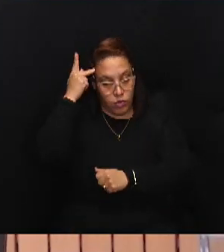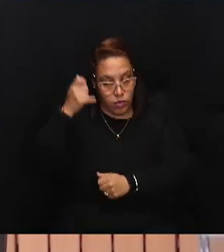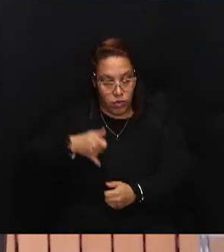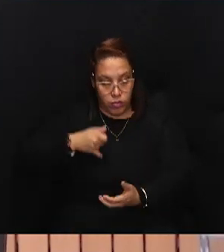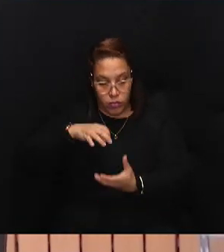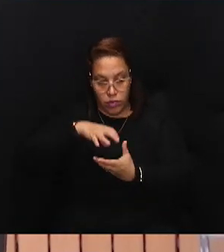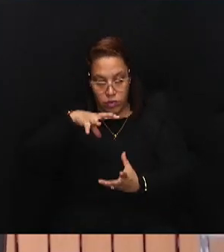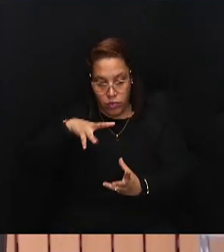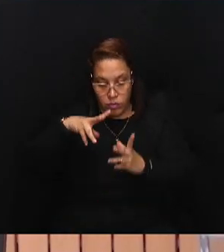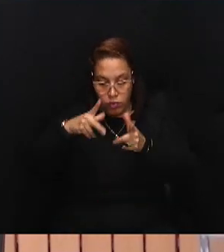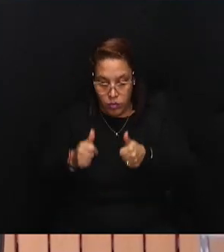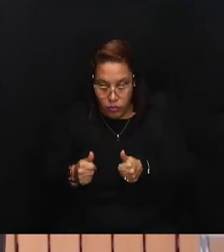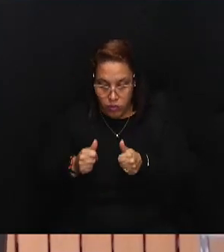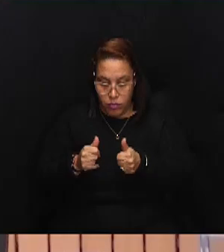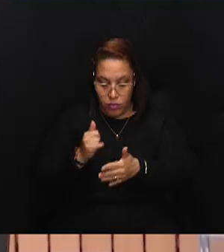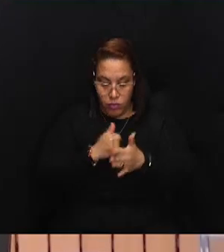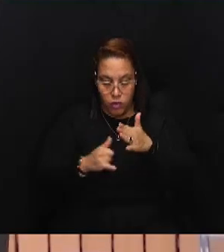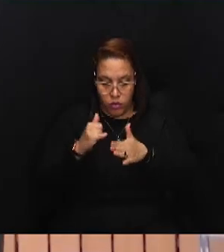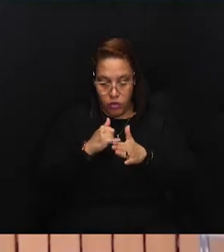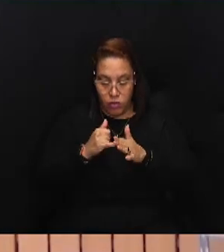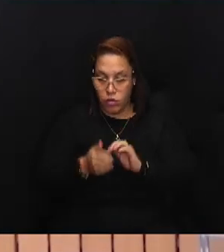os órgãos e instituições.